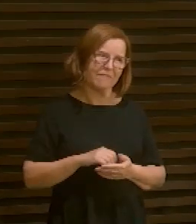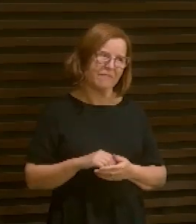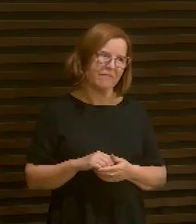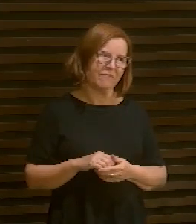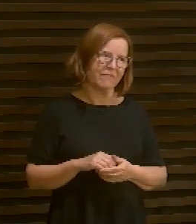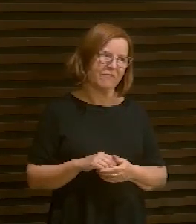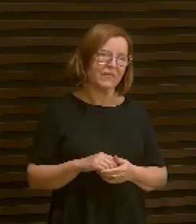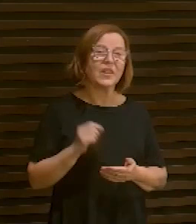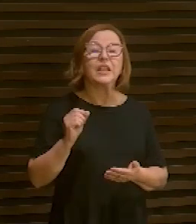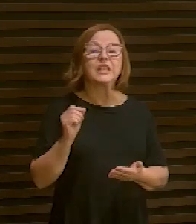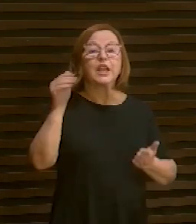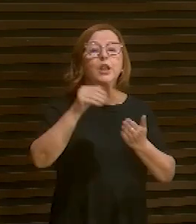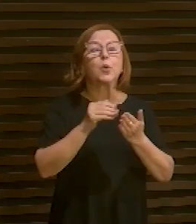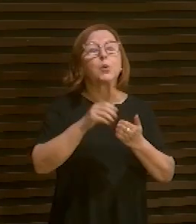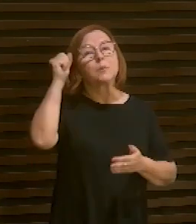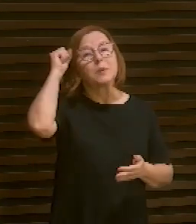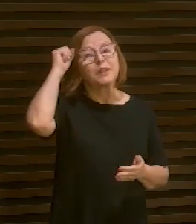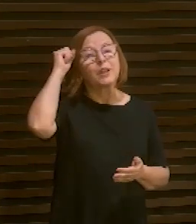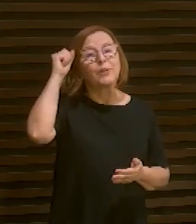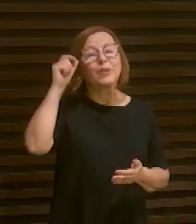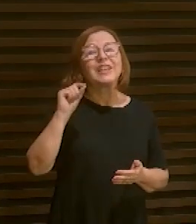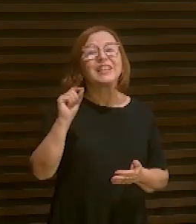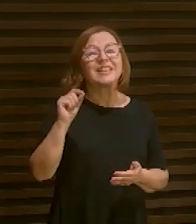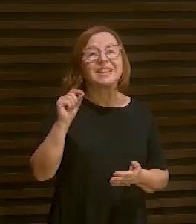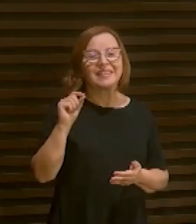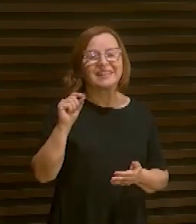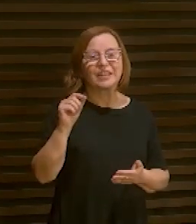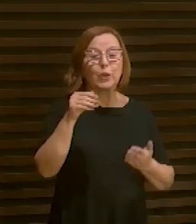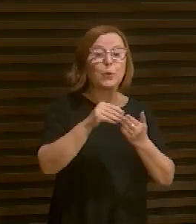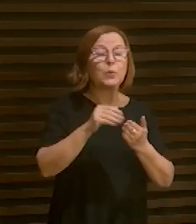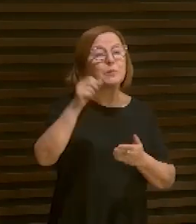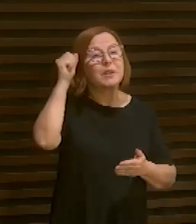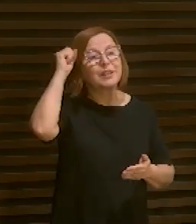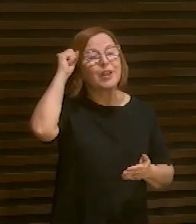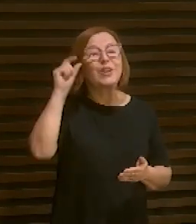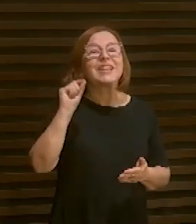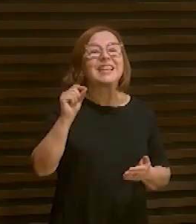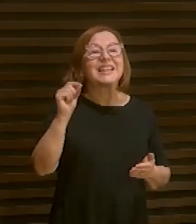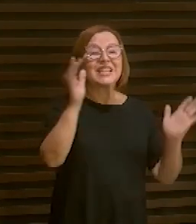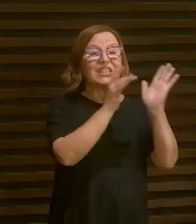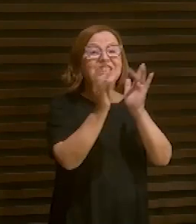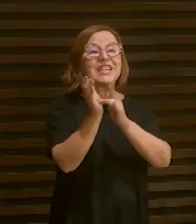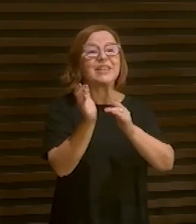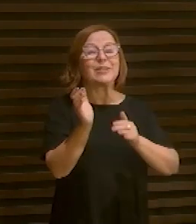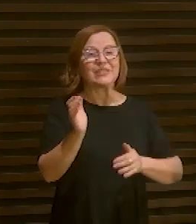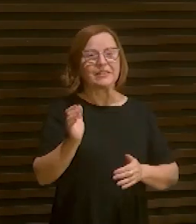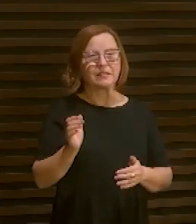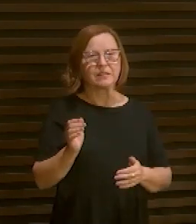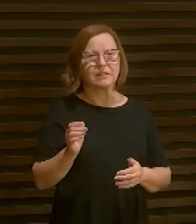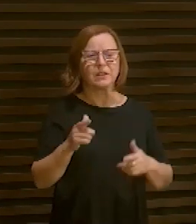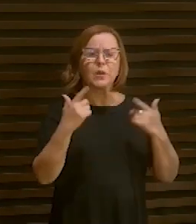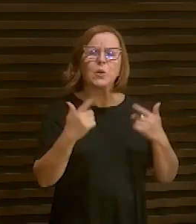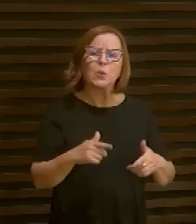Quem é o último Adão? Quem é o último Adão, meus irmãos? Jesus. Aonde que ele se torna o último